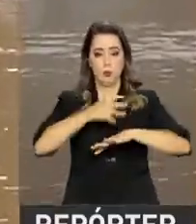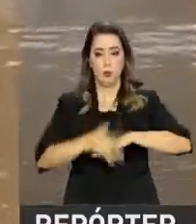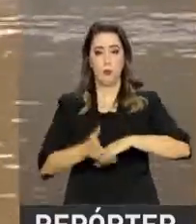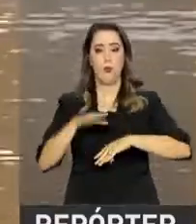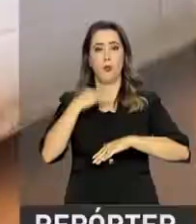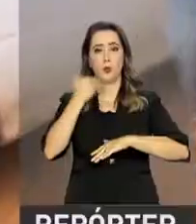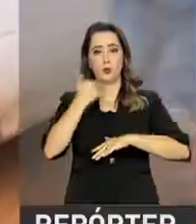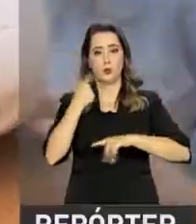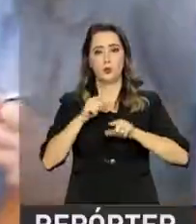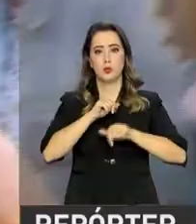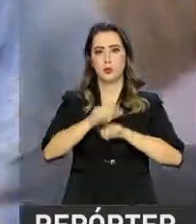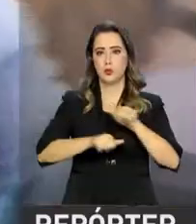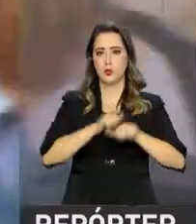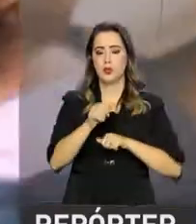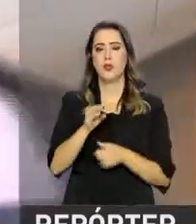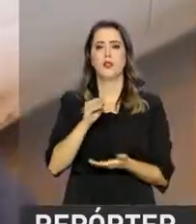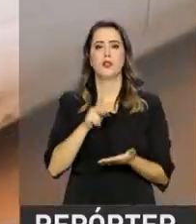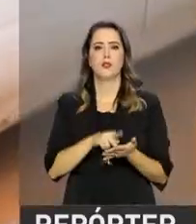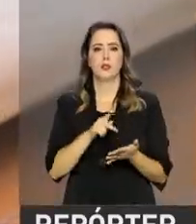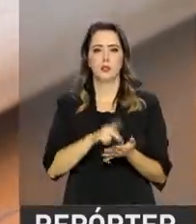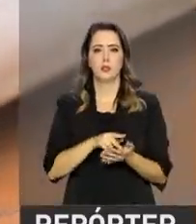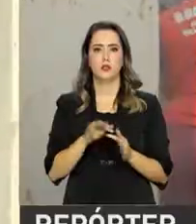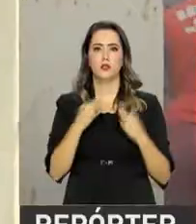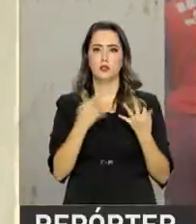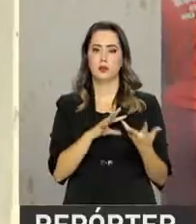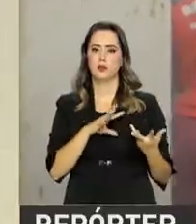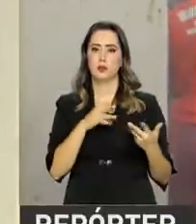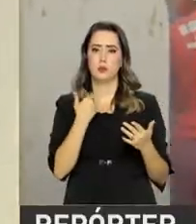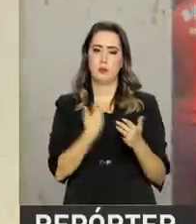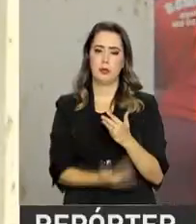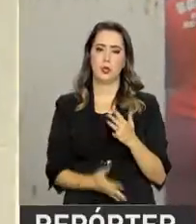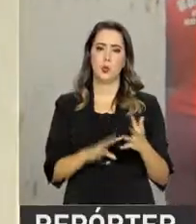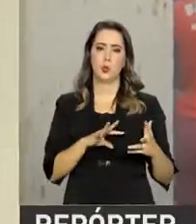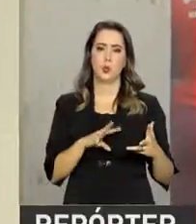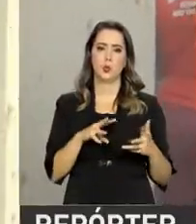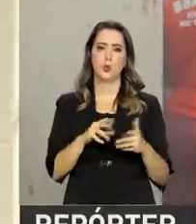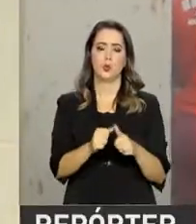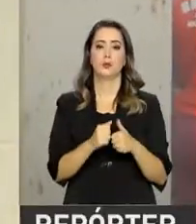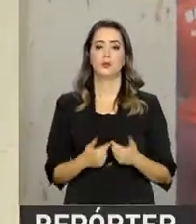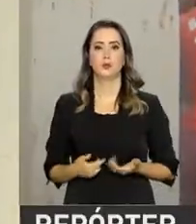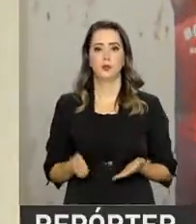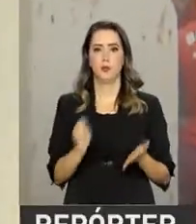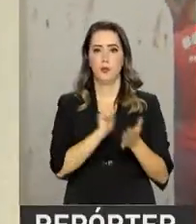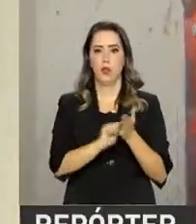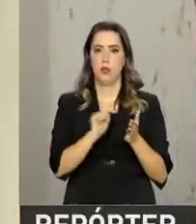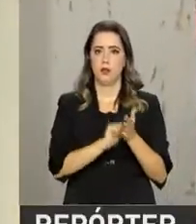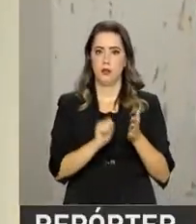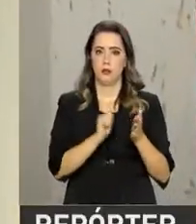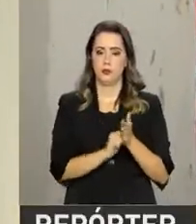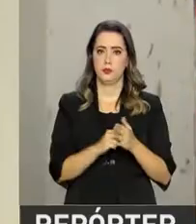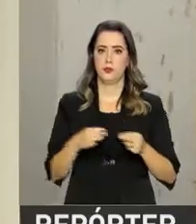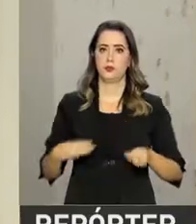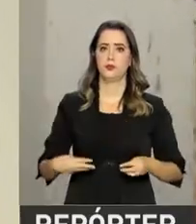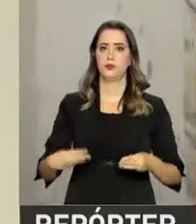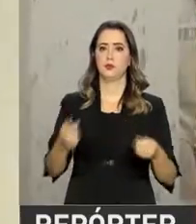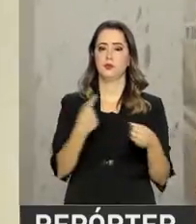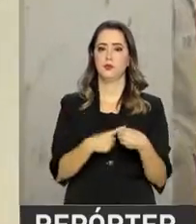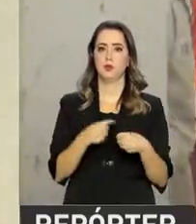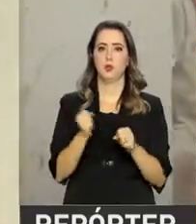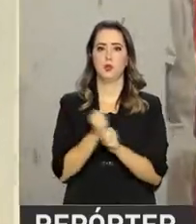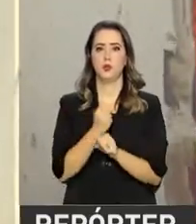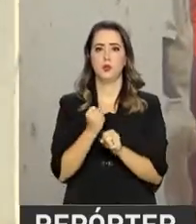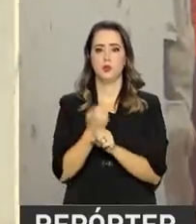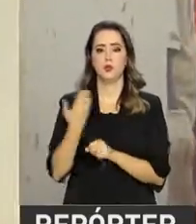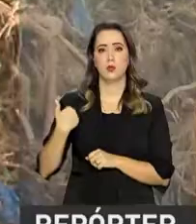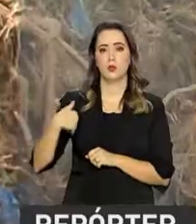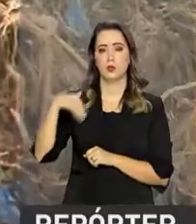mudaram a realidade de famílias carentes que perderam tudo a portaria assinada pelo ministro das cidades prevê a construção de mais moradias